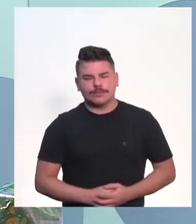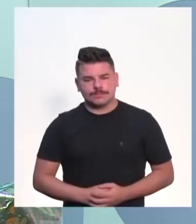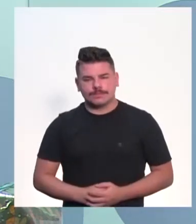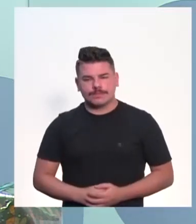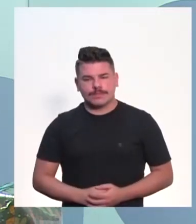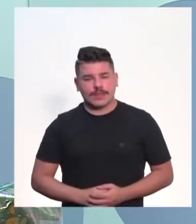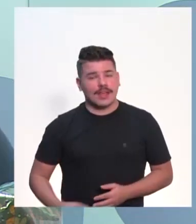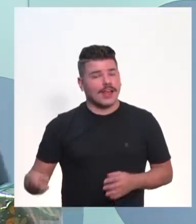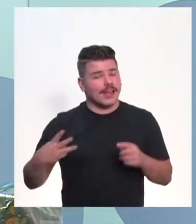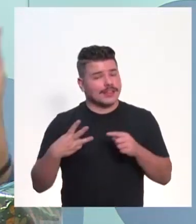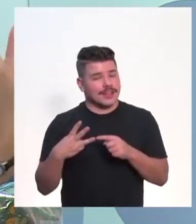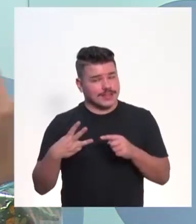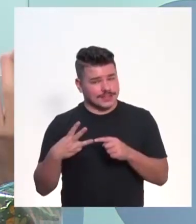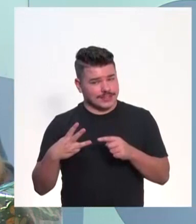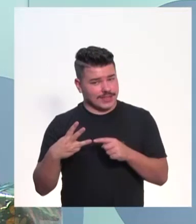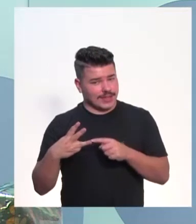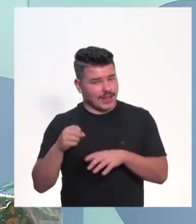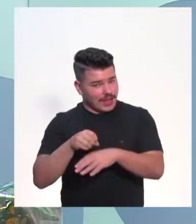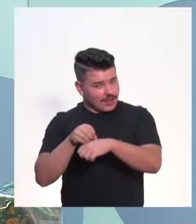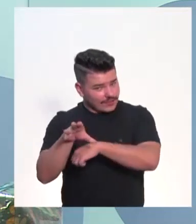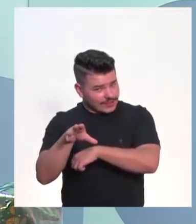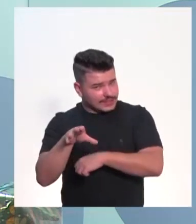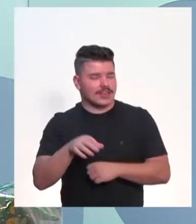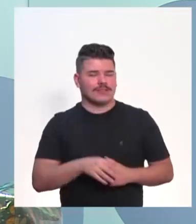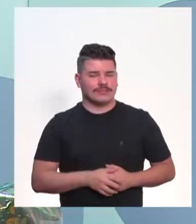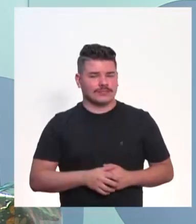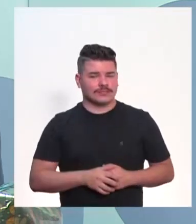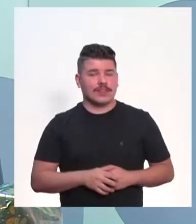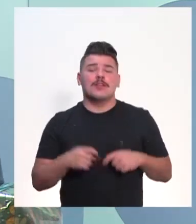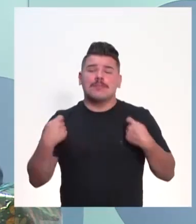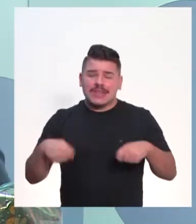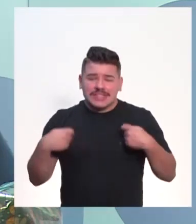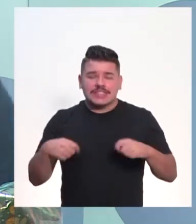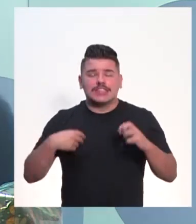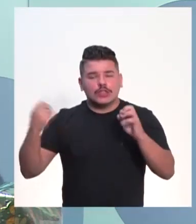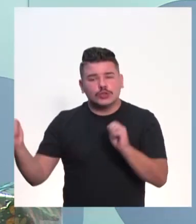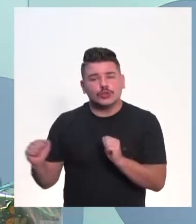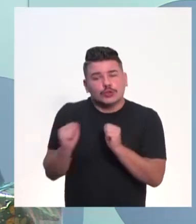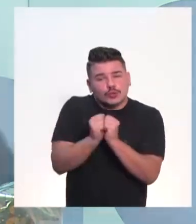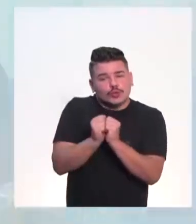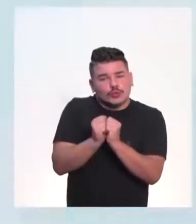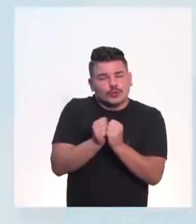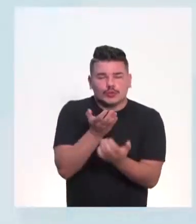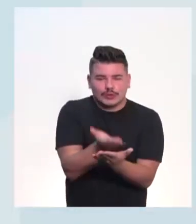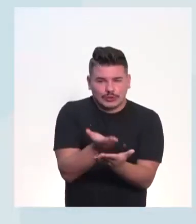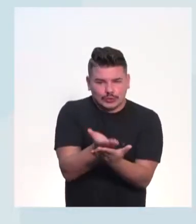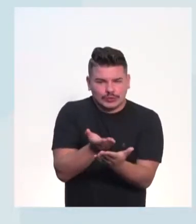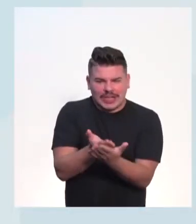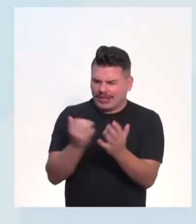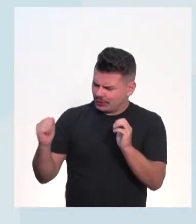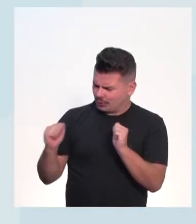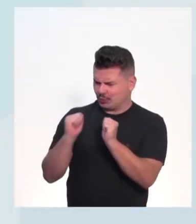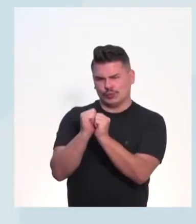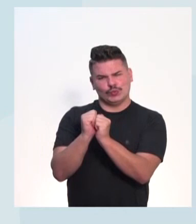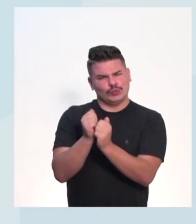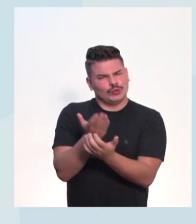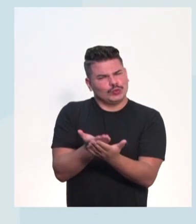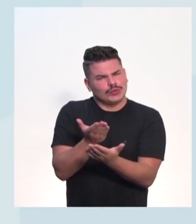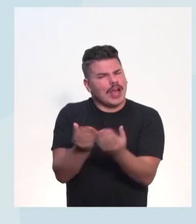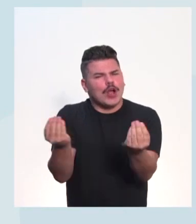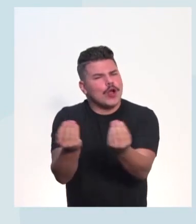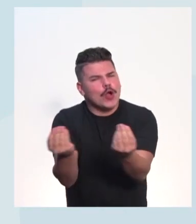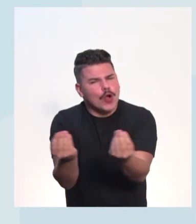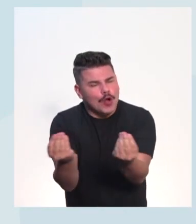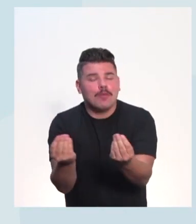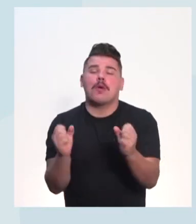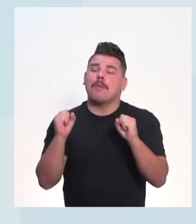que a gente tem é a de criação de parceria de estudo. Parceria de estudo, ela pode vir através do chat da turma,